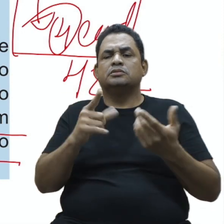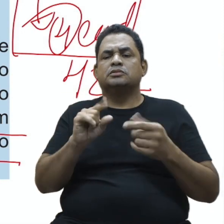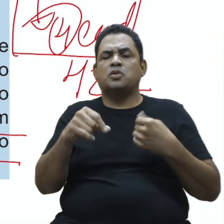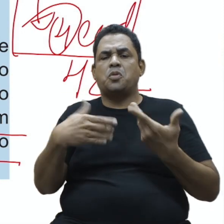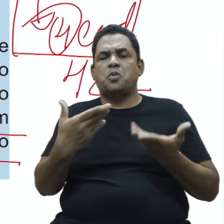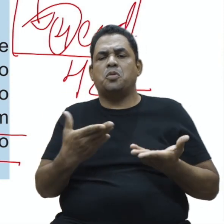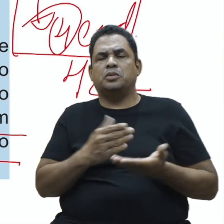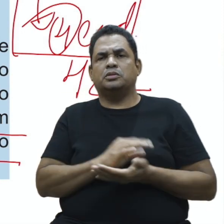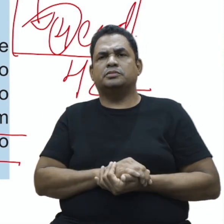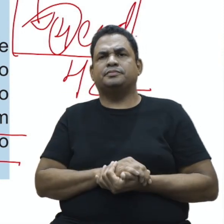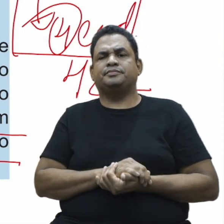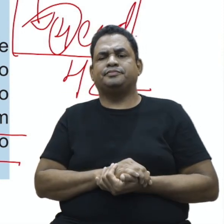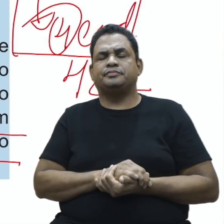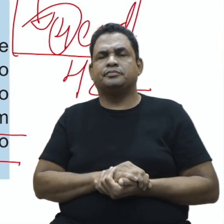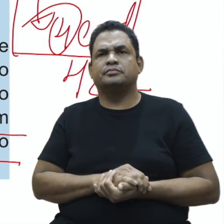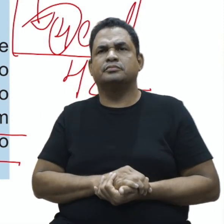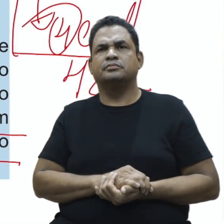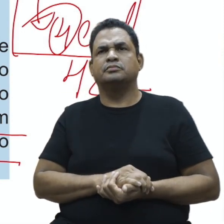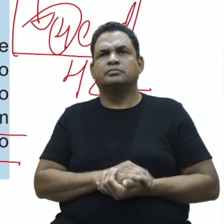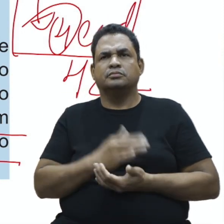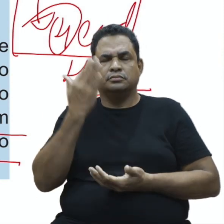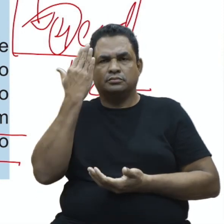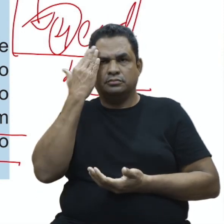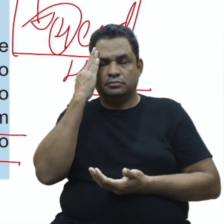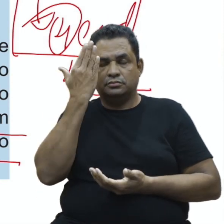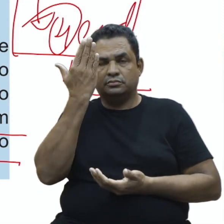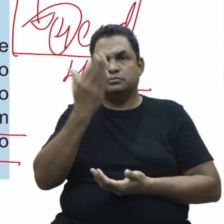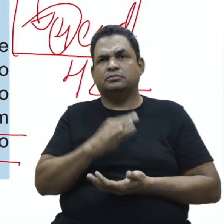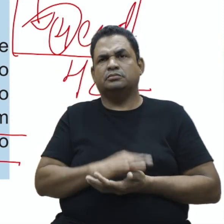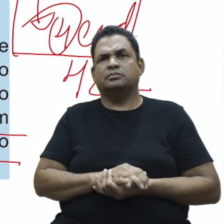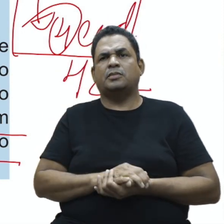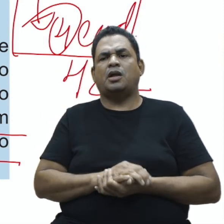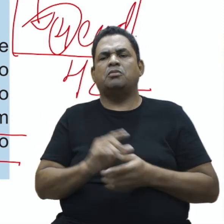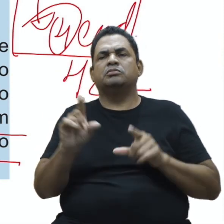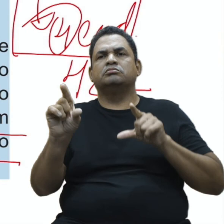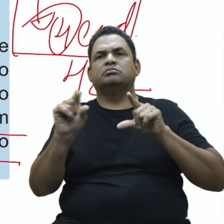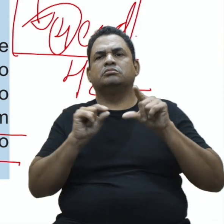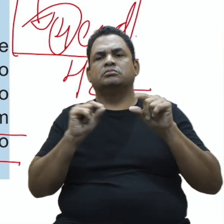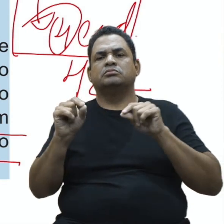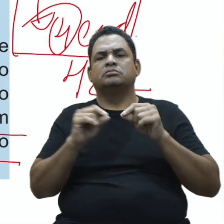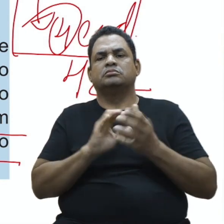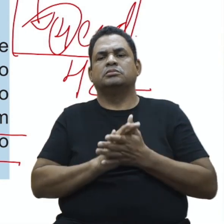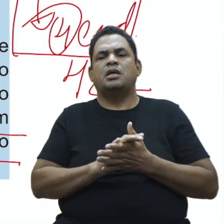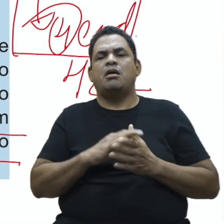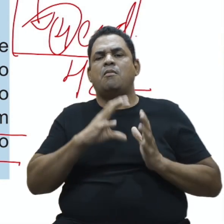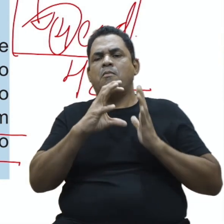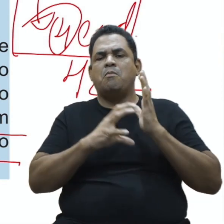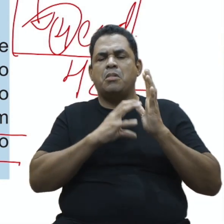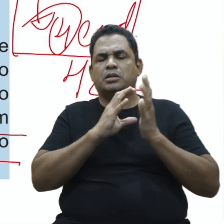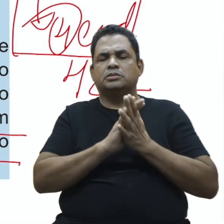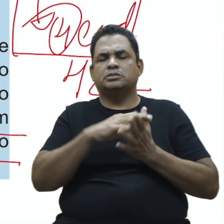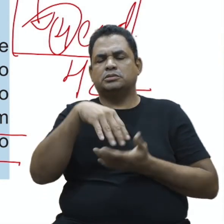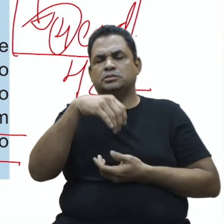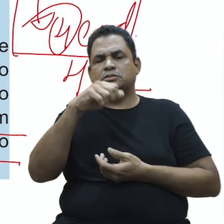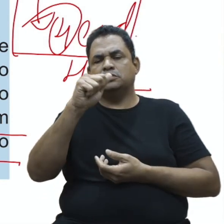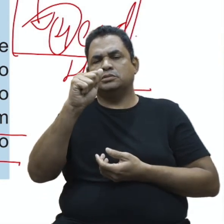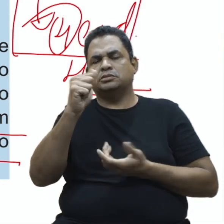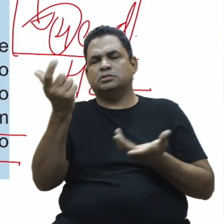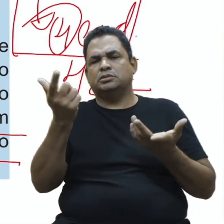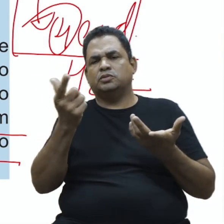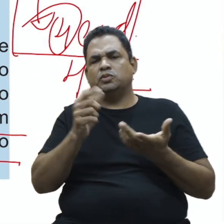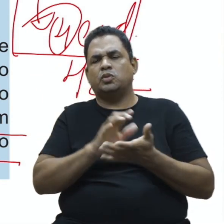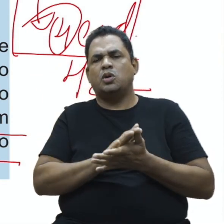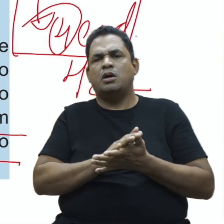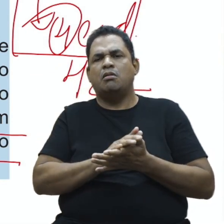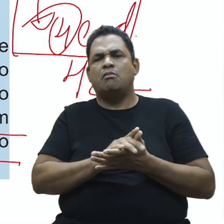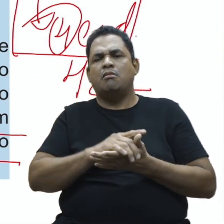estão lá, naquela lista deles, entendeu? Ah, vamos escolher lá do Partido Azul, tem o Joãozinho, a Mariazinha